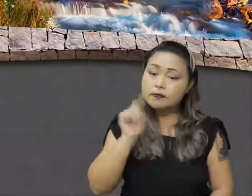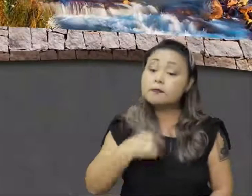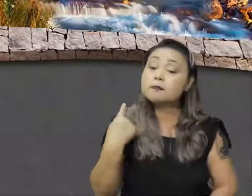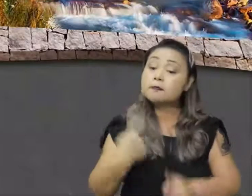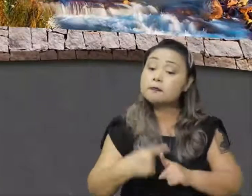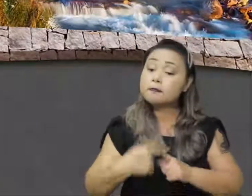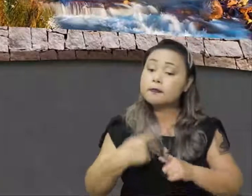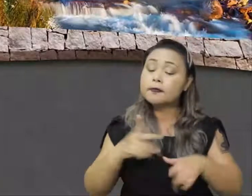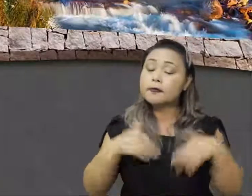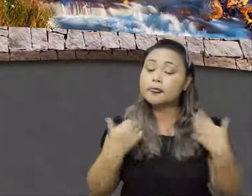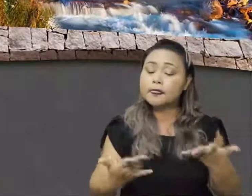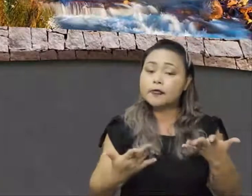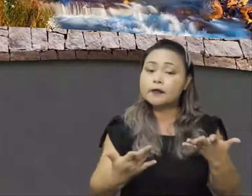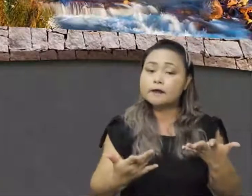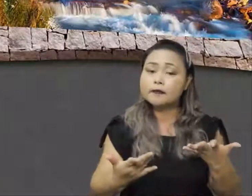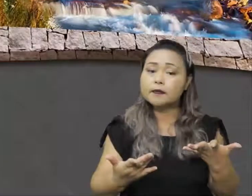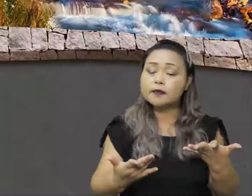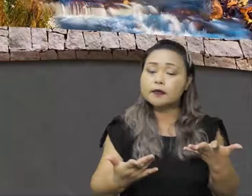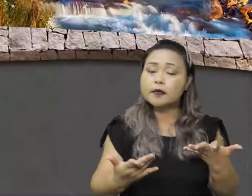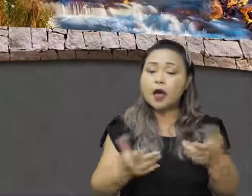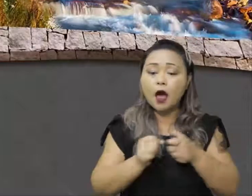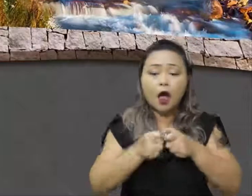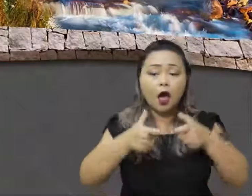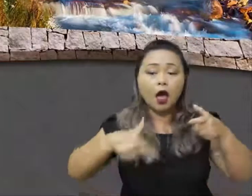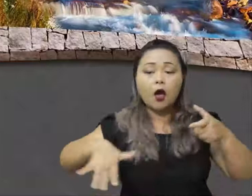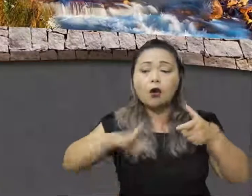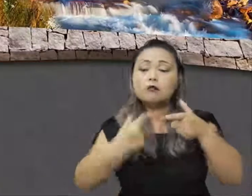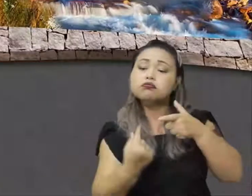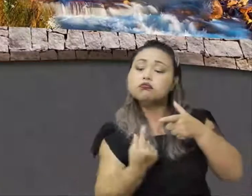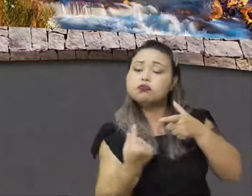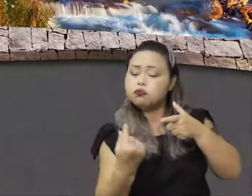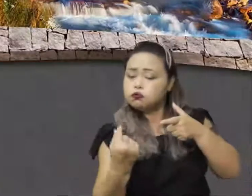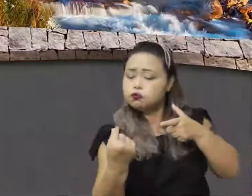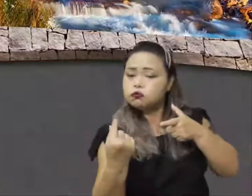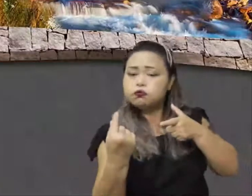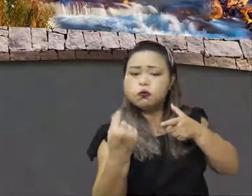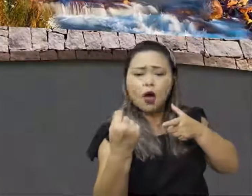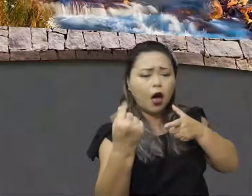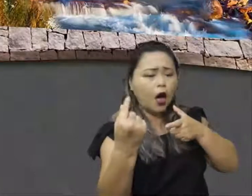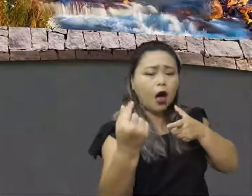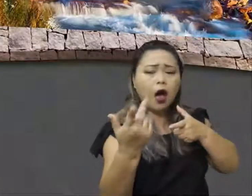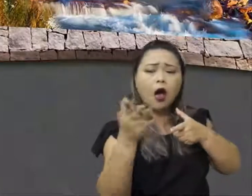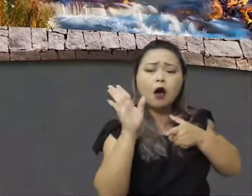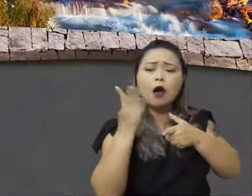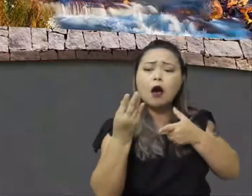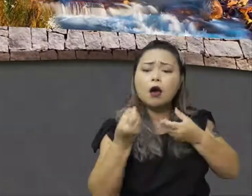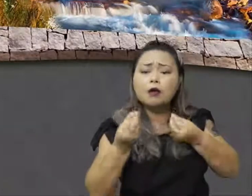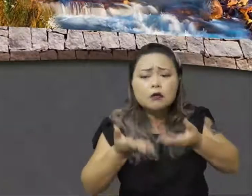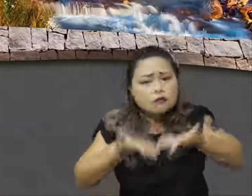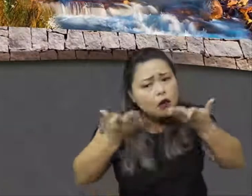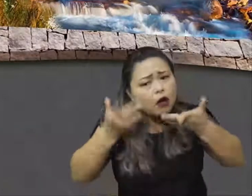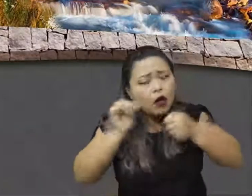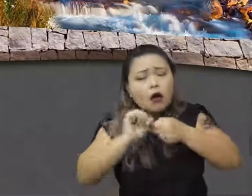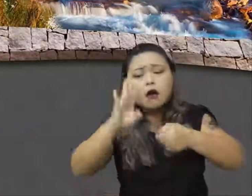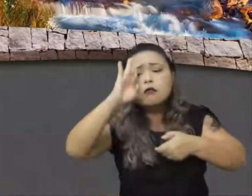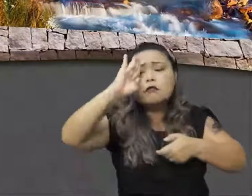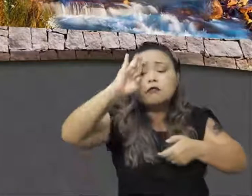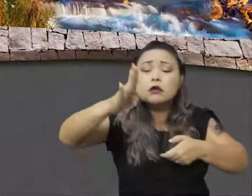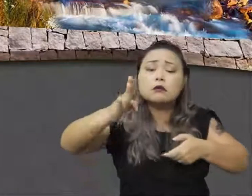quê? De um crescimento econômico que foi favorecido